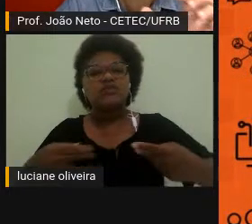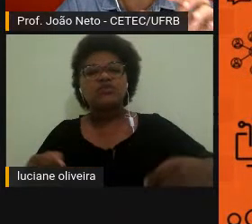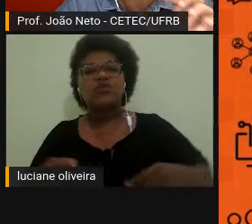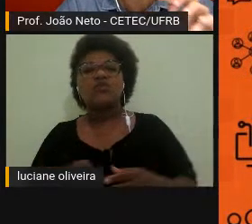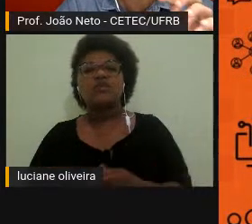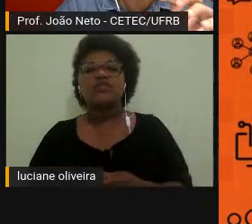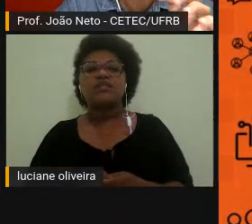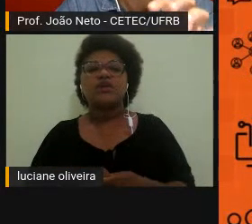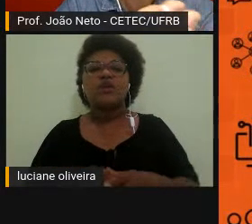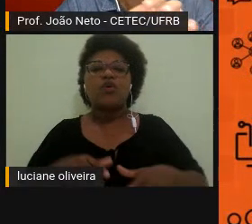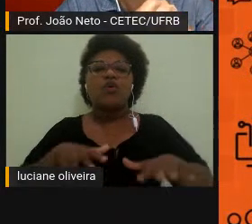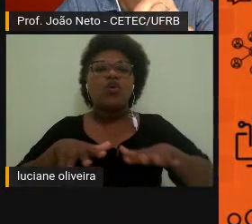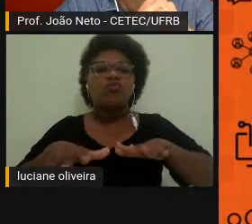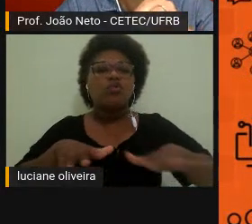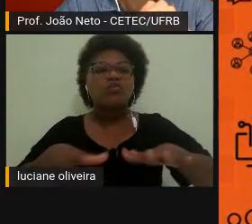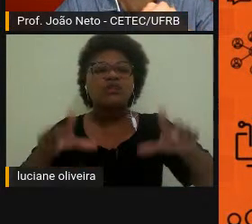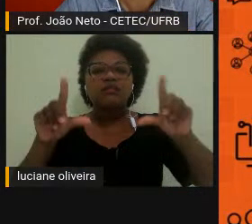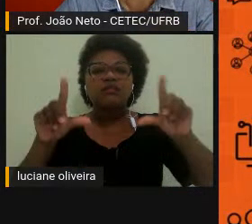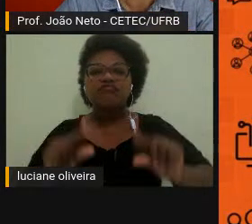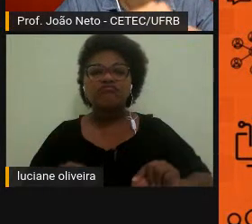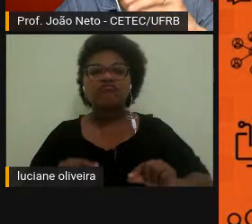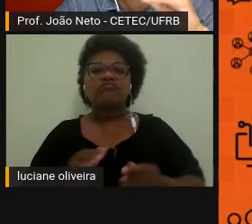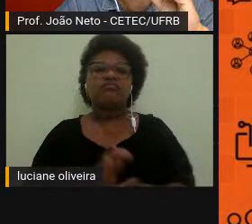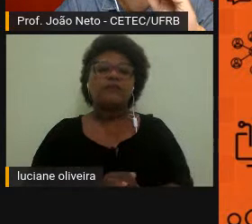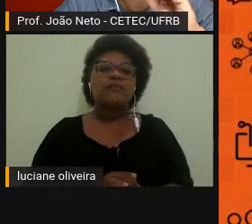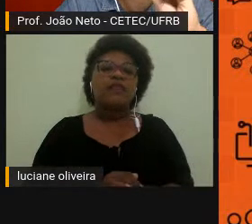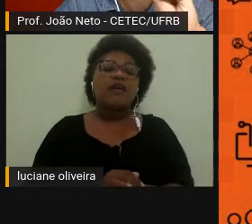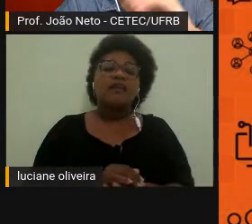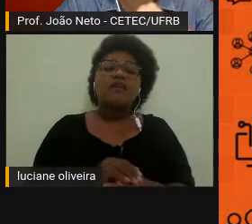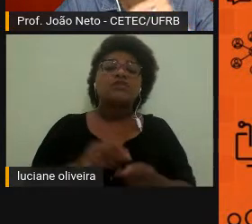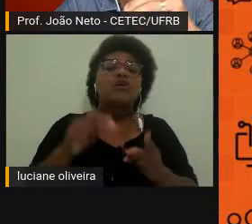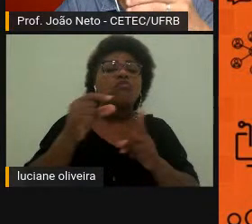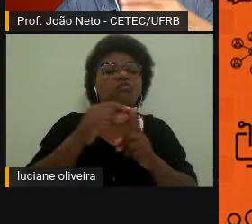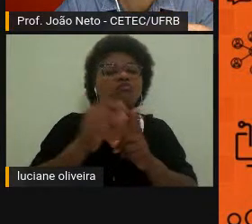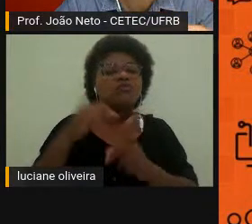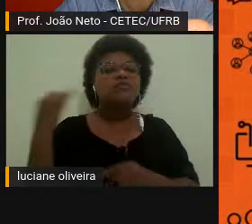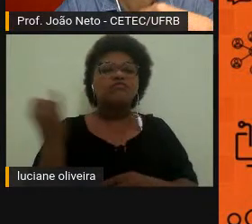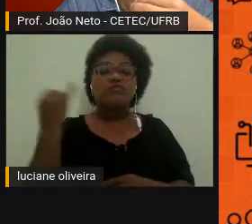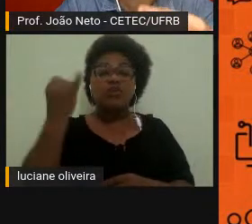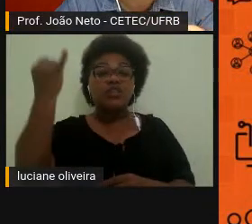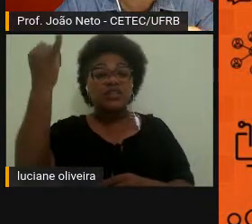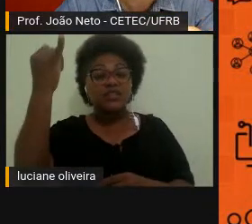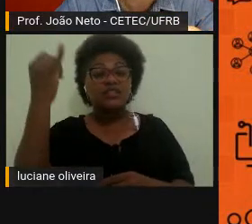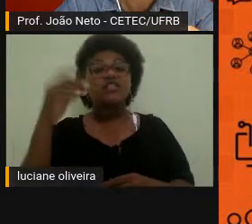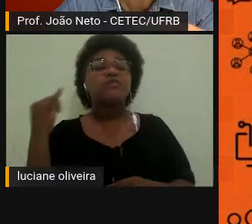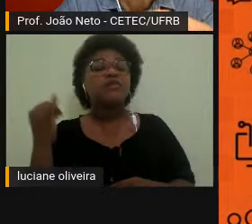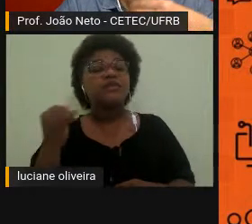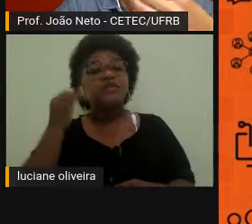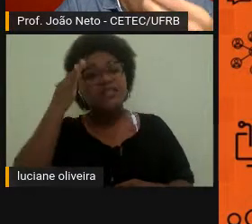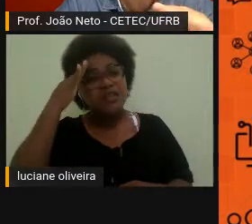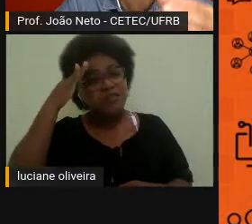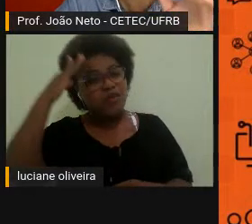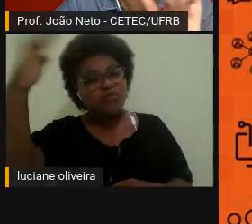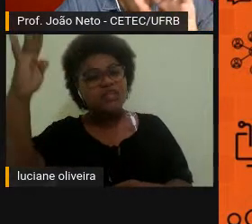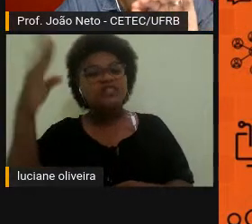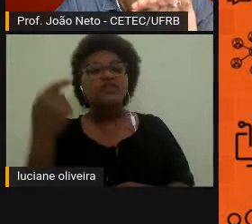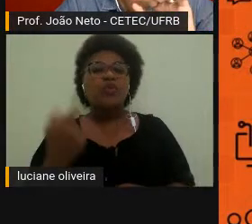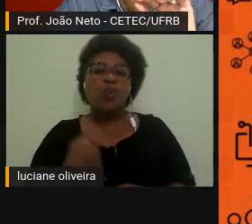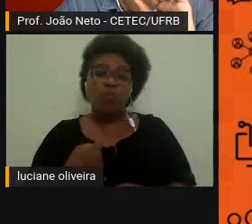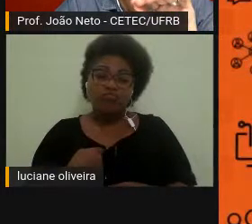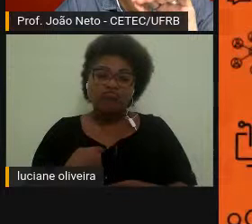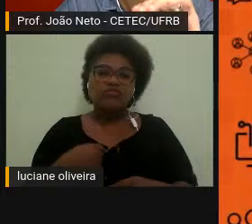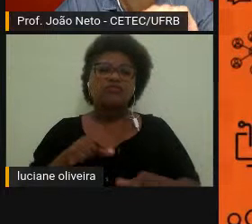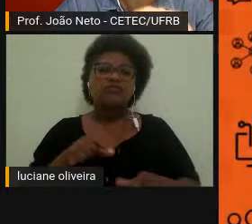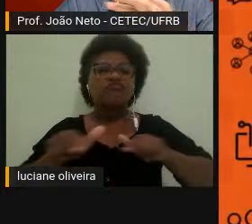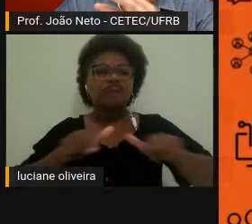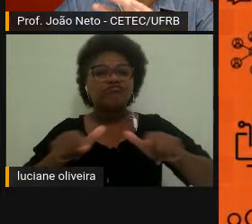Essas palavras são palavras muito importantes principalmente no meu caso que trabalham com a questão tecnológica mas que são